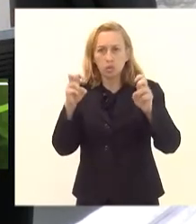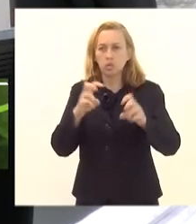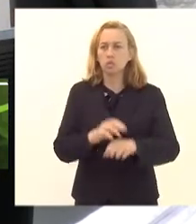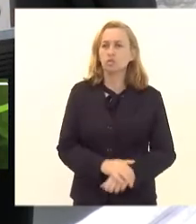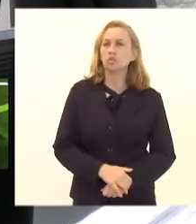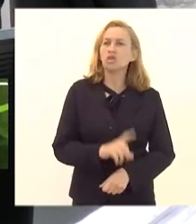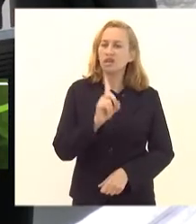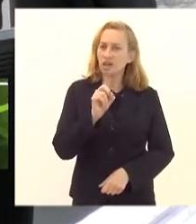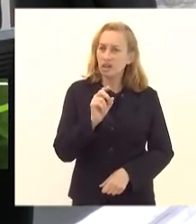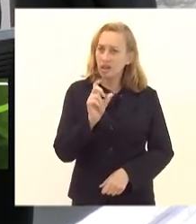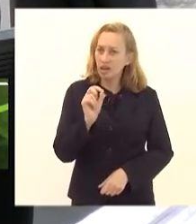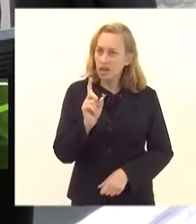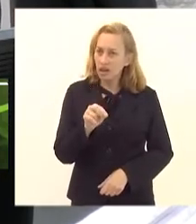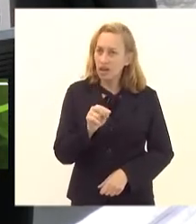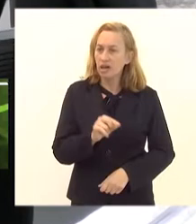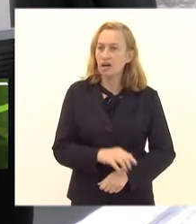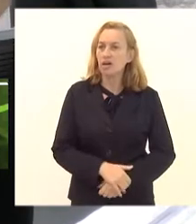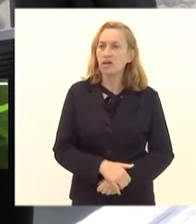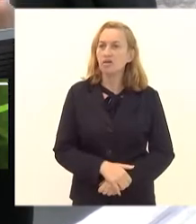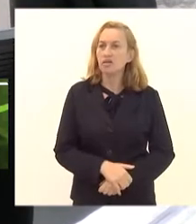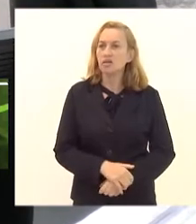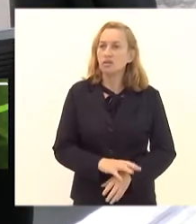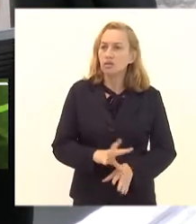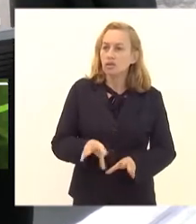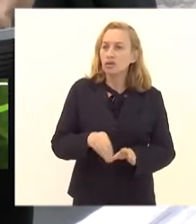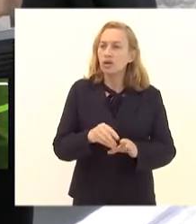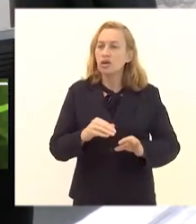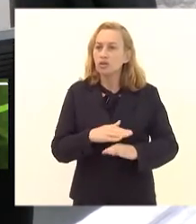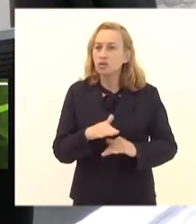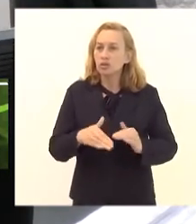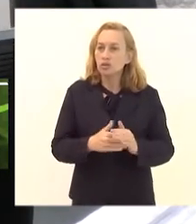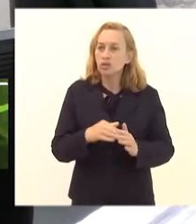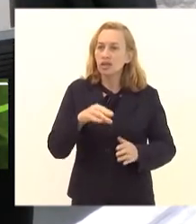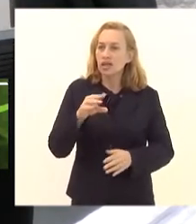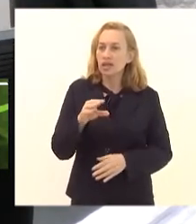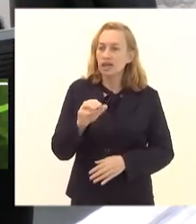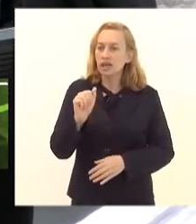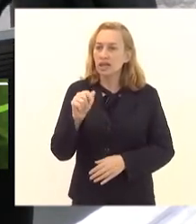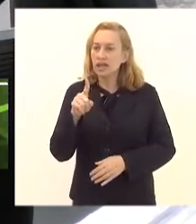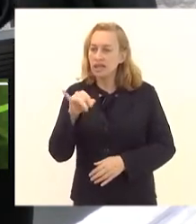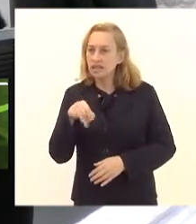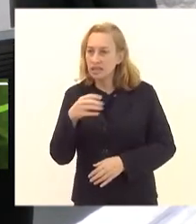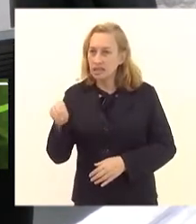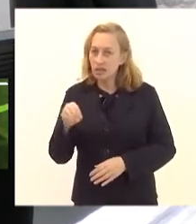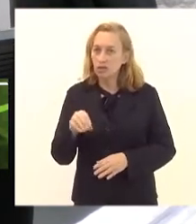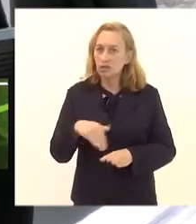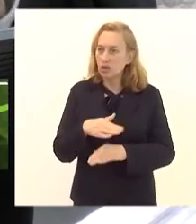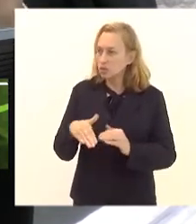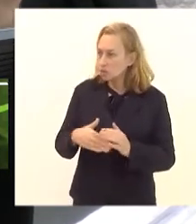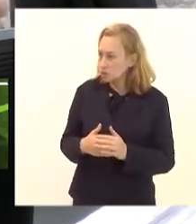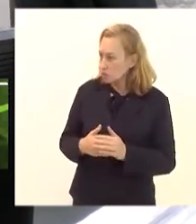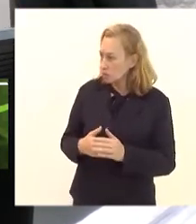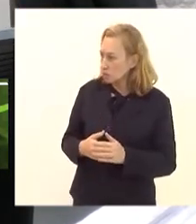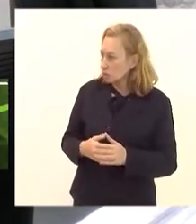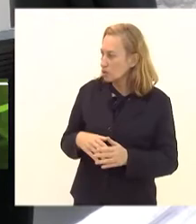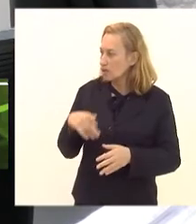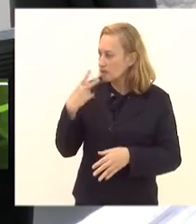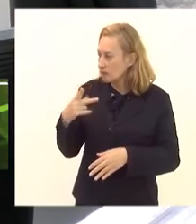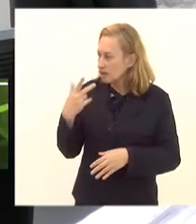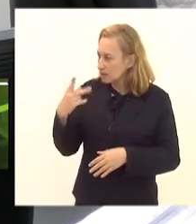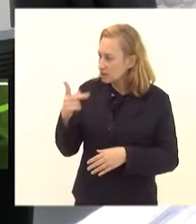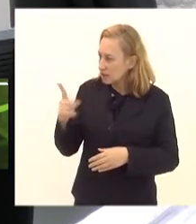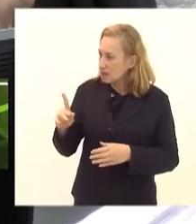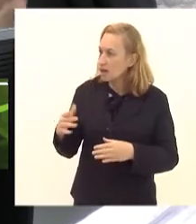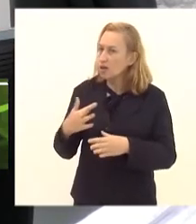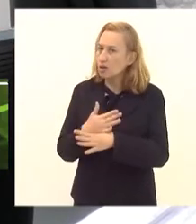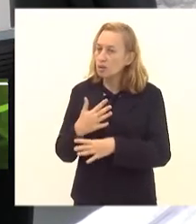é o enquadramento dessa canalização nesse contexto que ela falou, que é um contexto urbano, sob o ponto